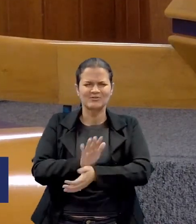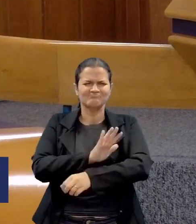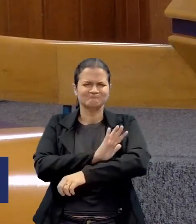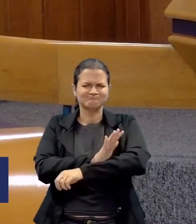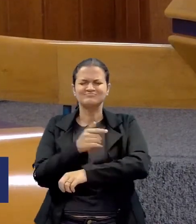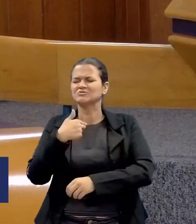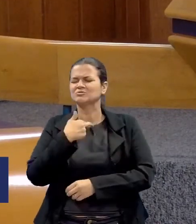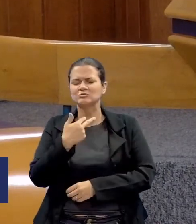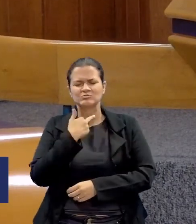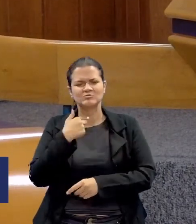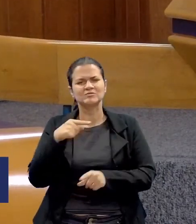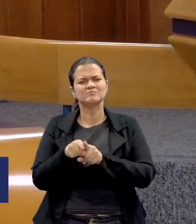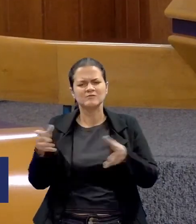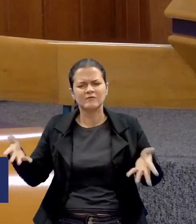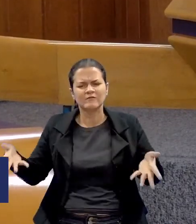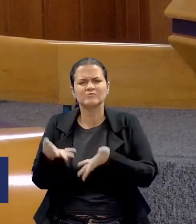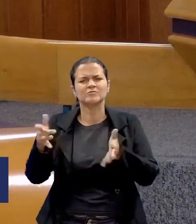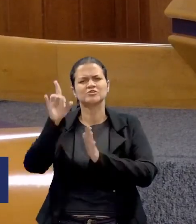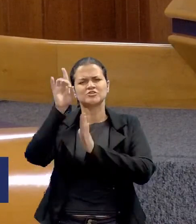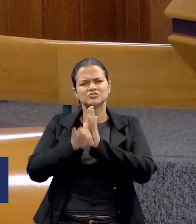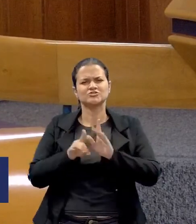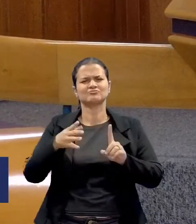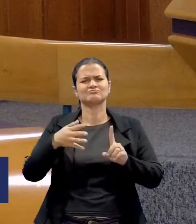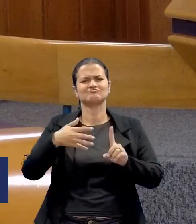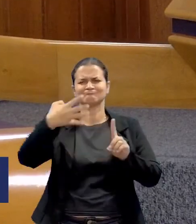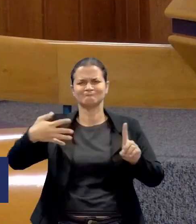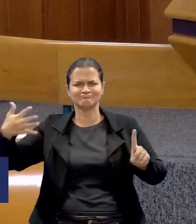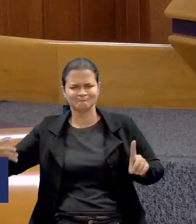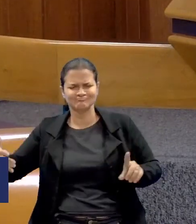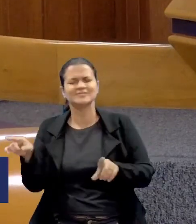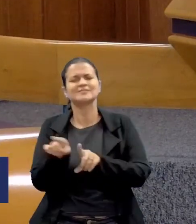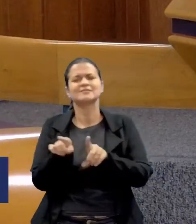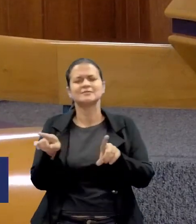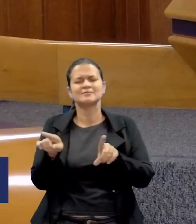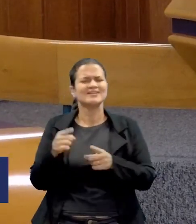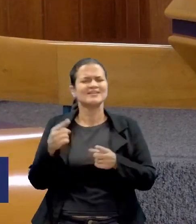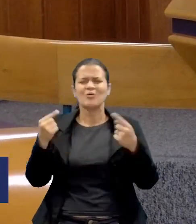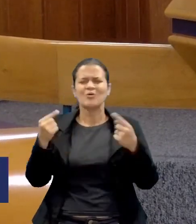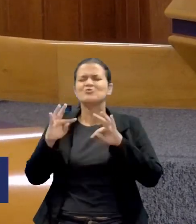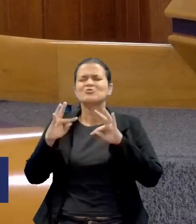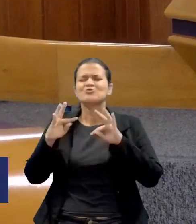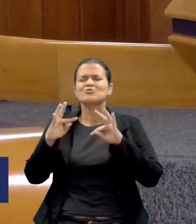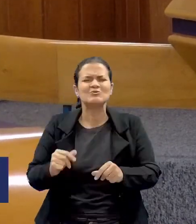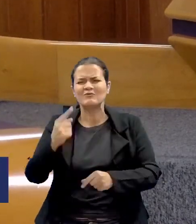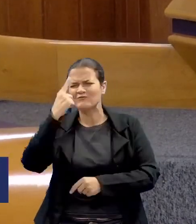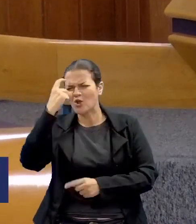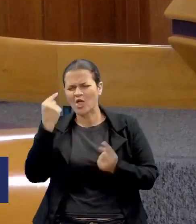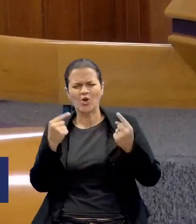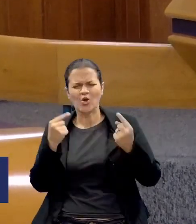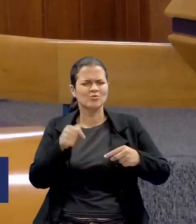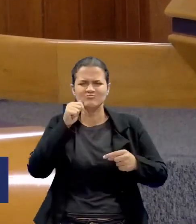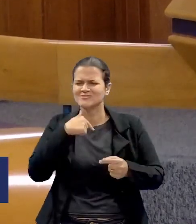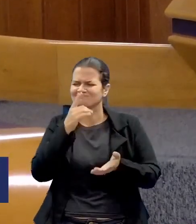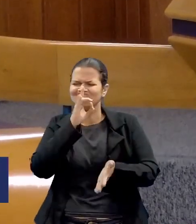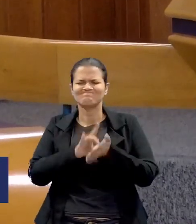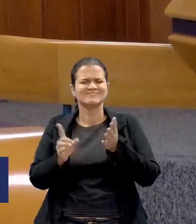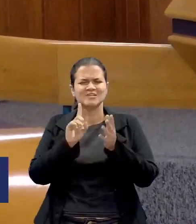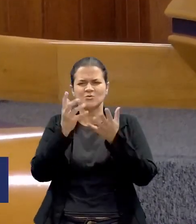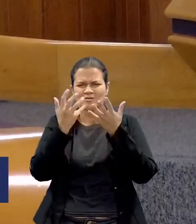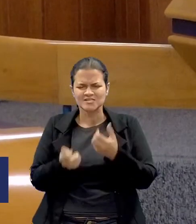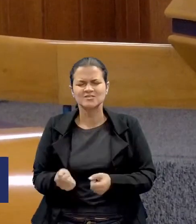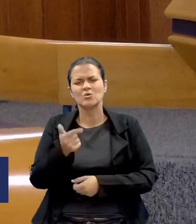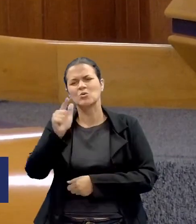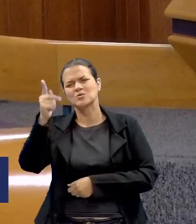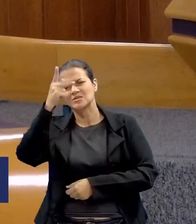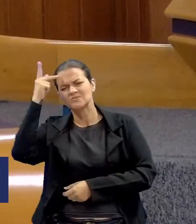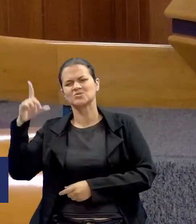comunidade LGBTQIA+, combater todas as formas de violência contra as mulheres, outras categorias, pessoas em situação